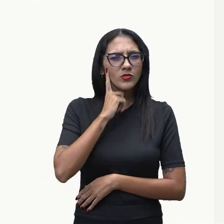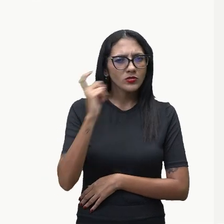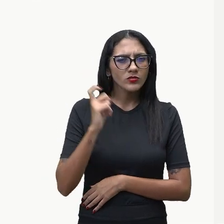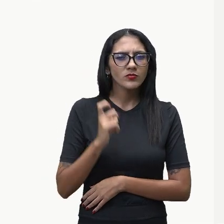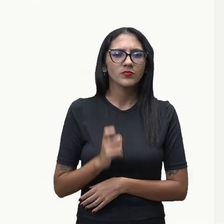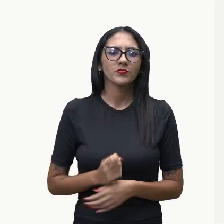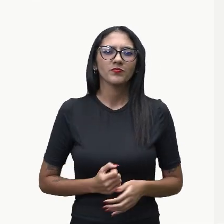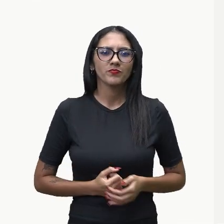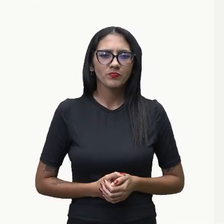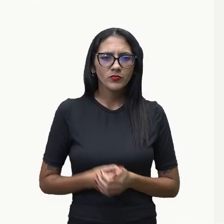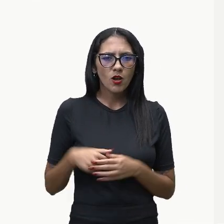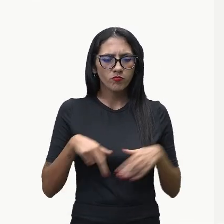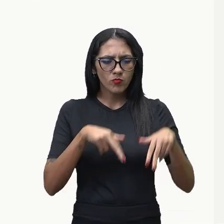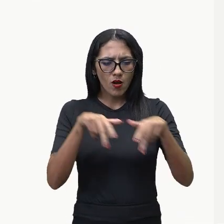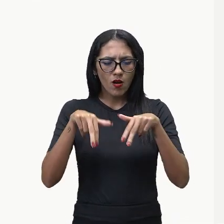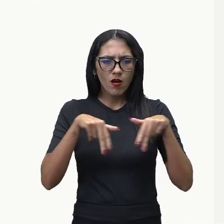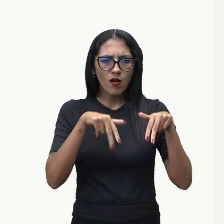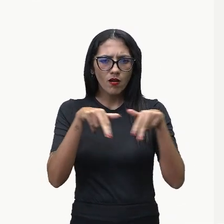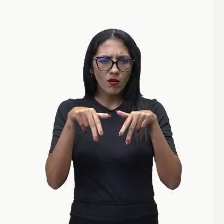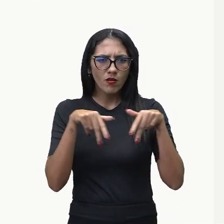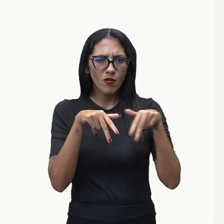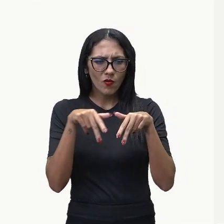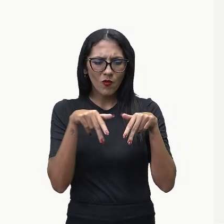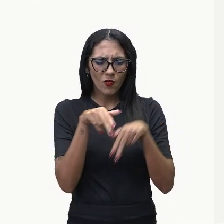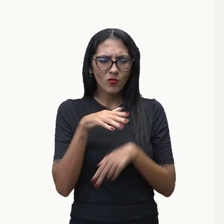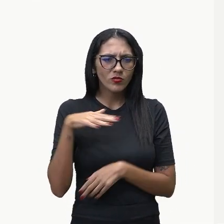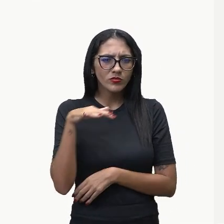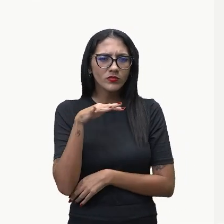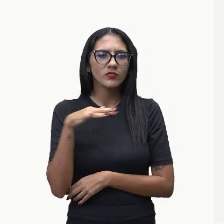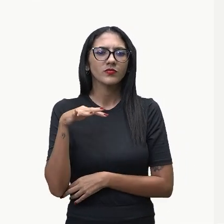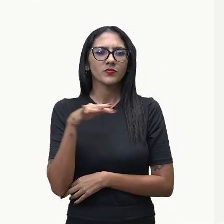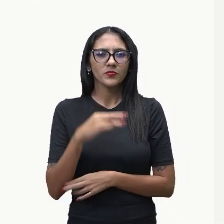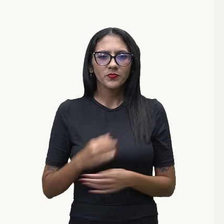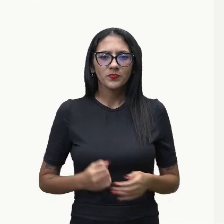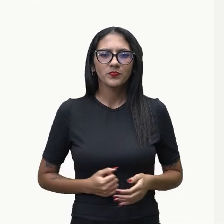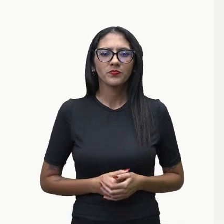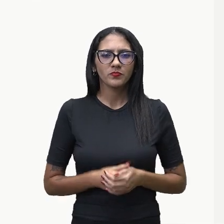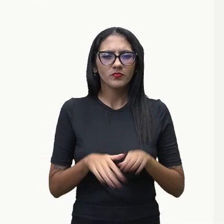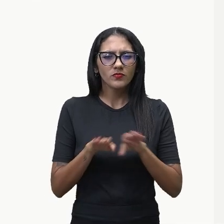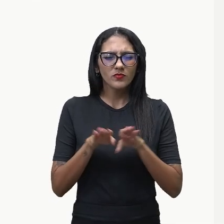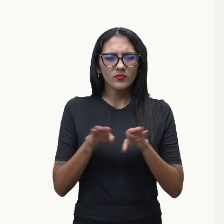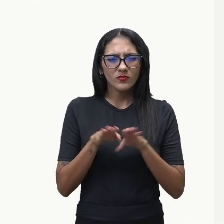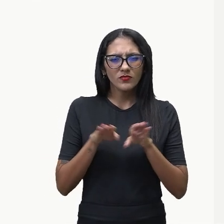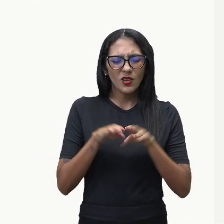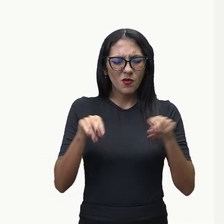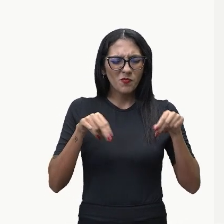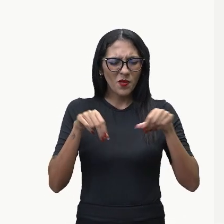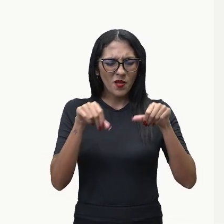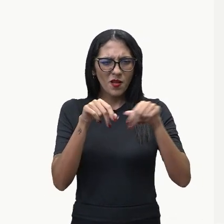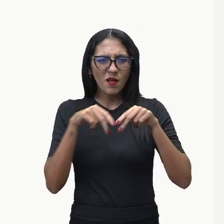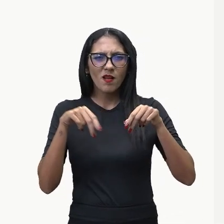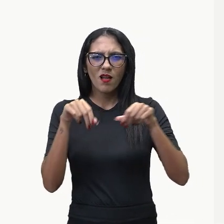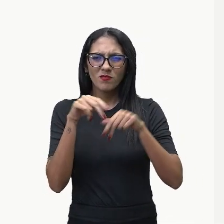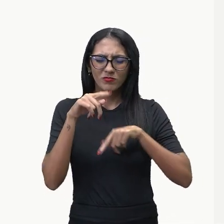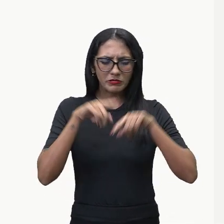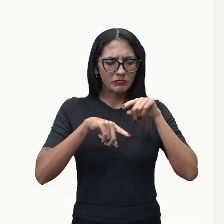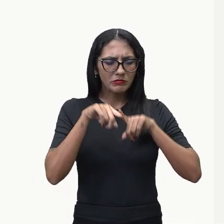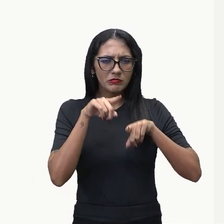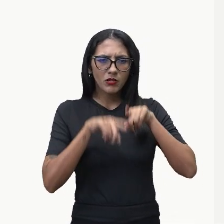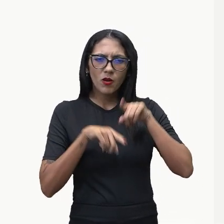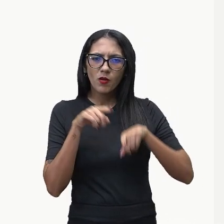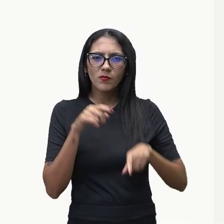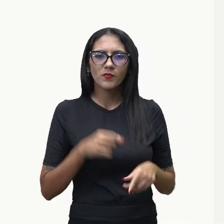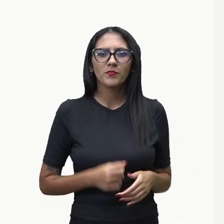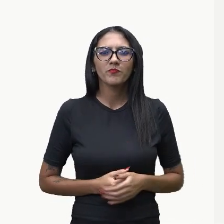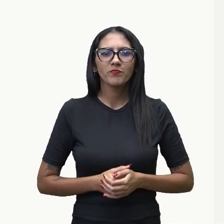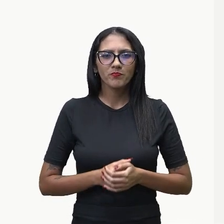em giros no ar a roda ardente, estoura o pó sulfúreo escondido. A grita